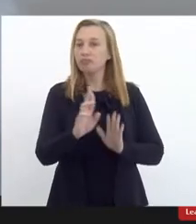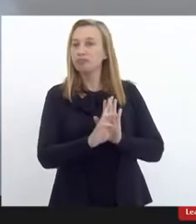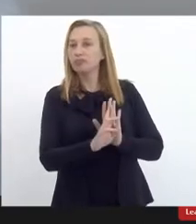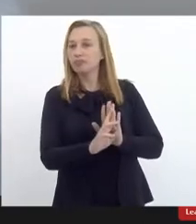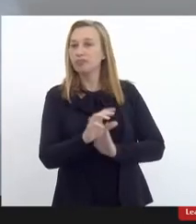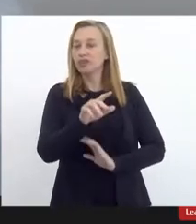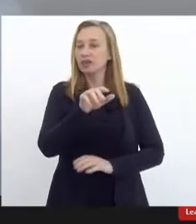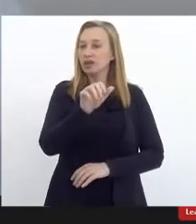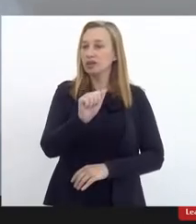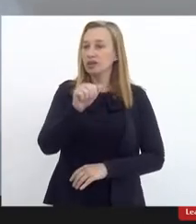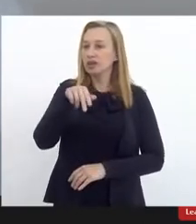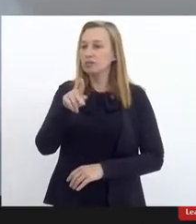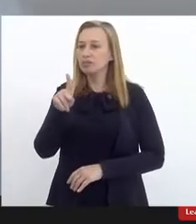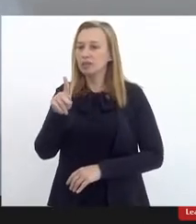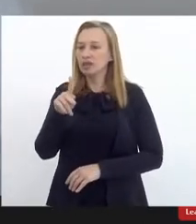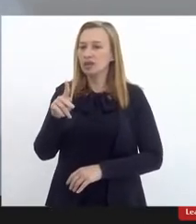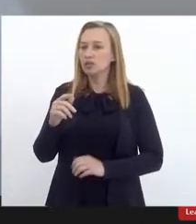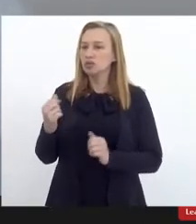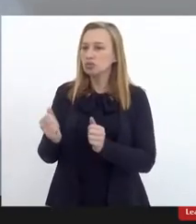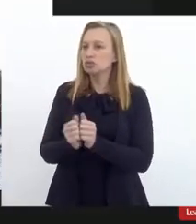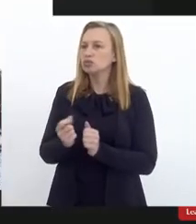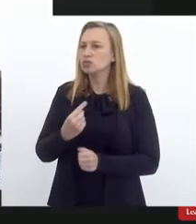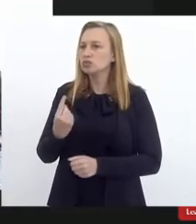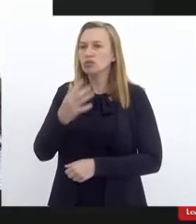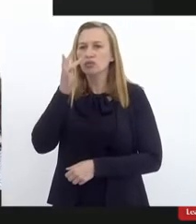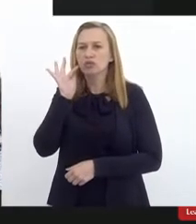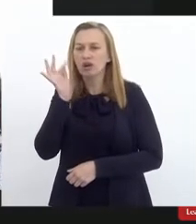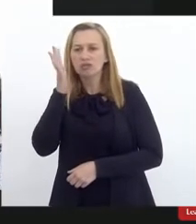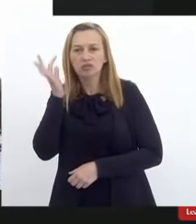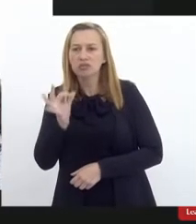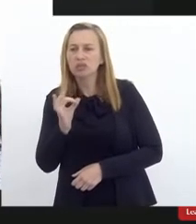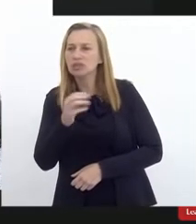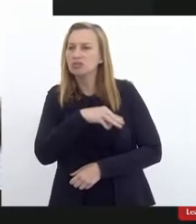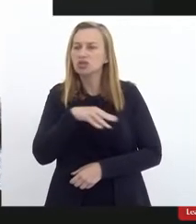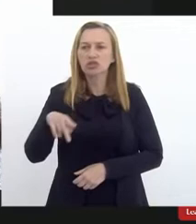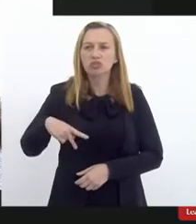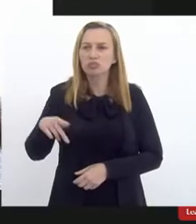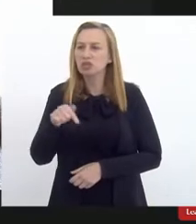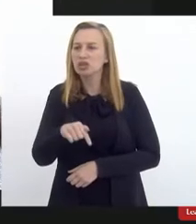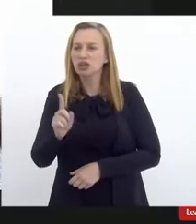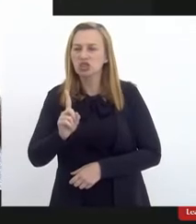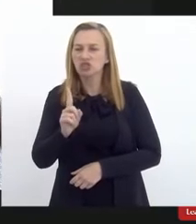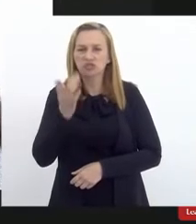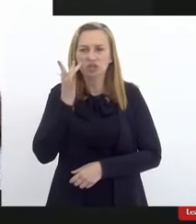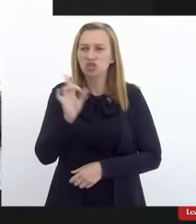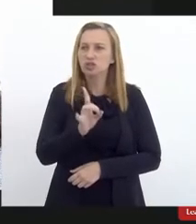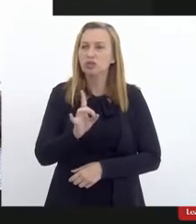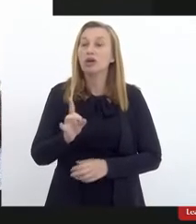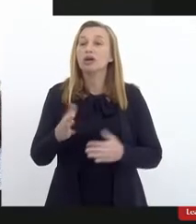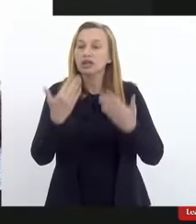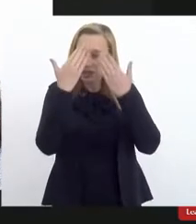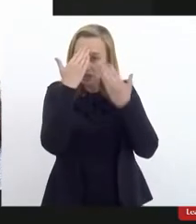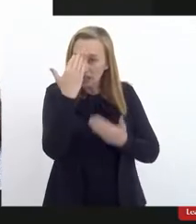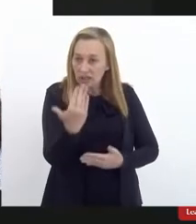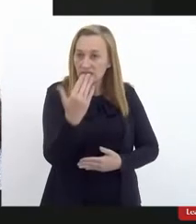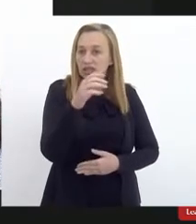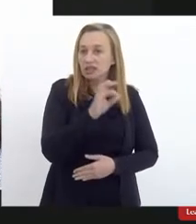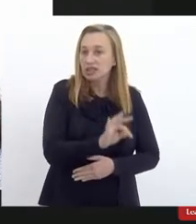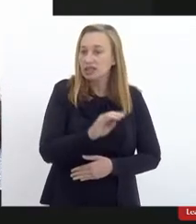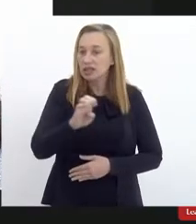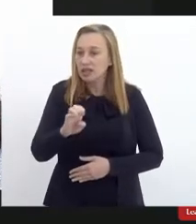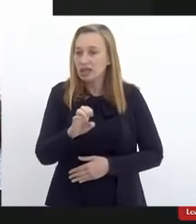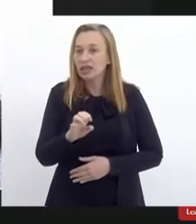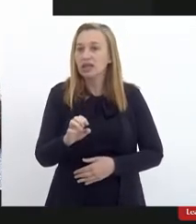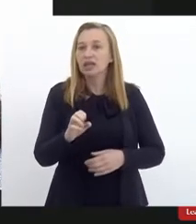MP conosco, Flávio, não sei se tem aqui do Ministério Público, se tem representação, acho que não. Mas agradeço ao TCE e à